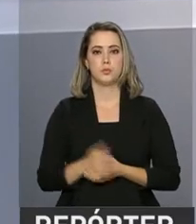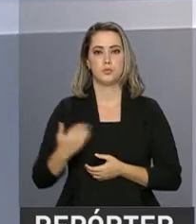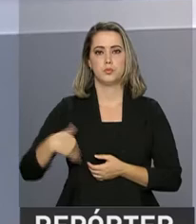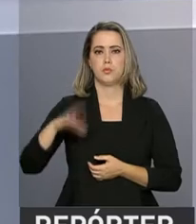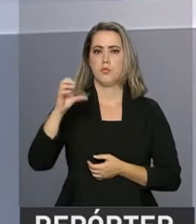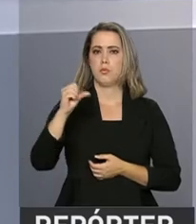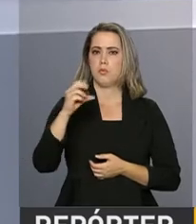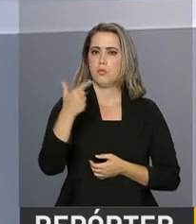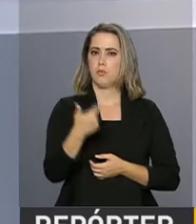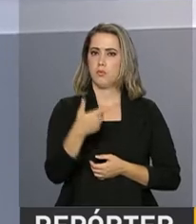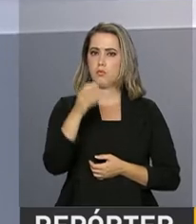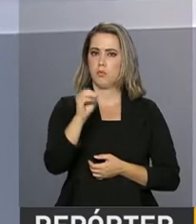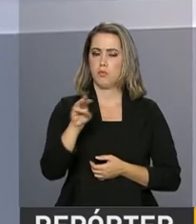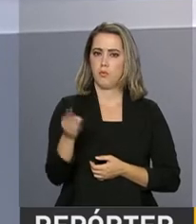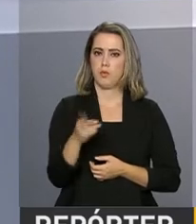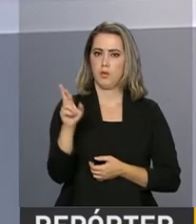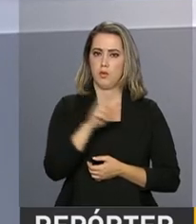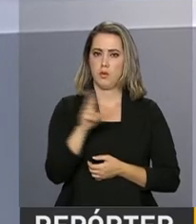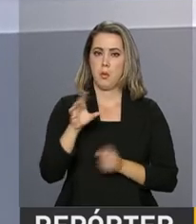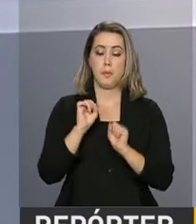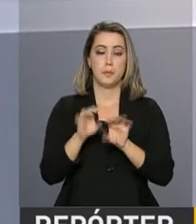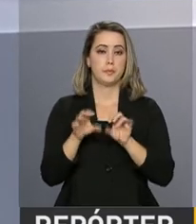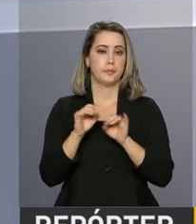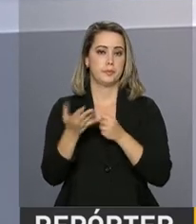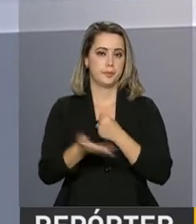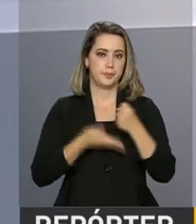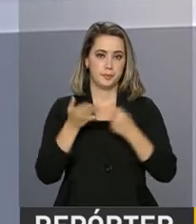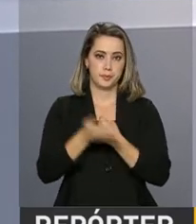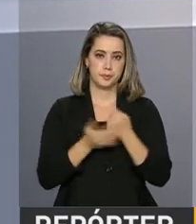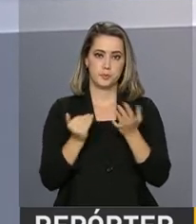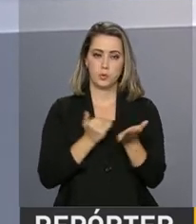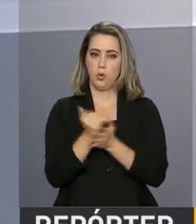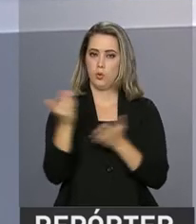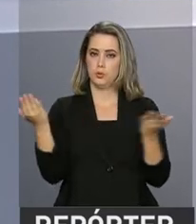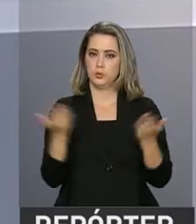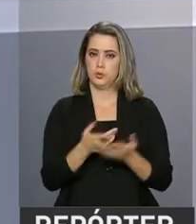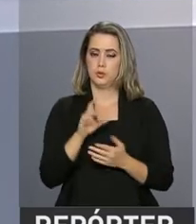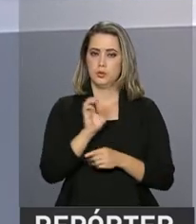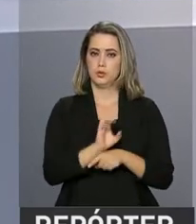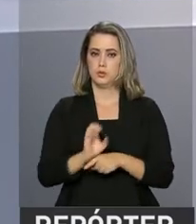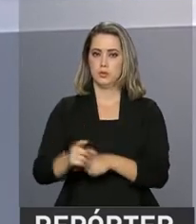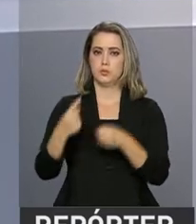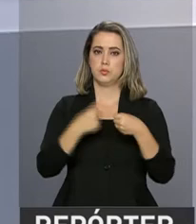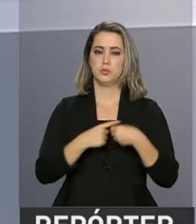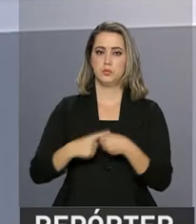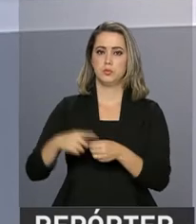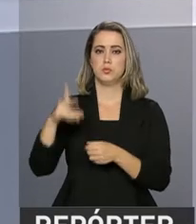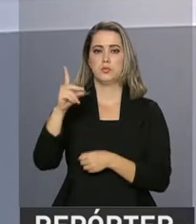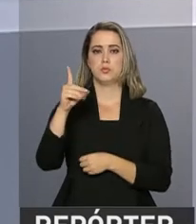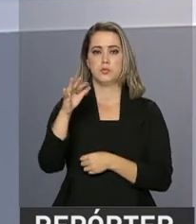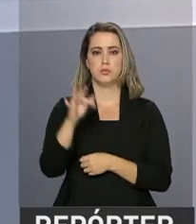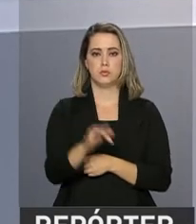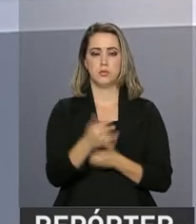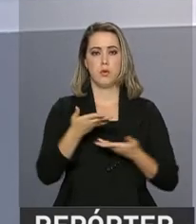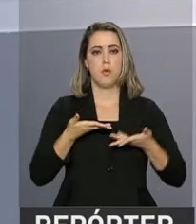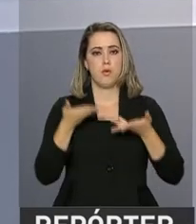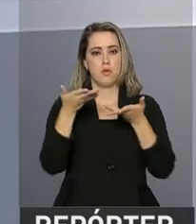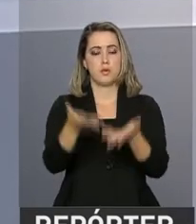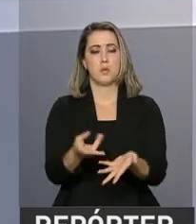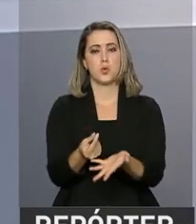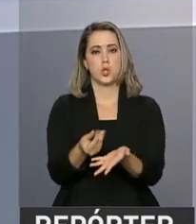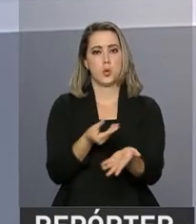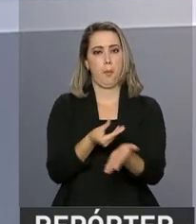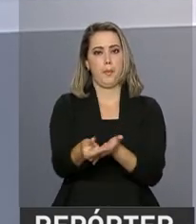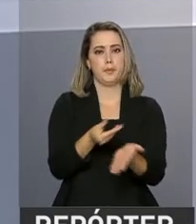920 milhões de reais para a educação básica a partir de hoje estados municípios e do distrito federal vão